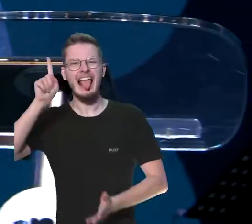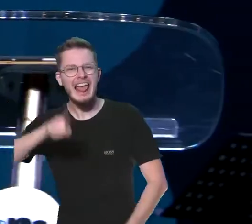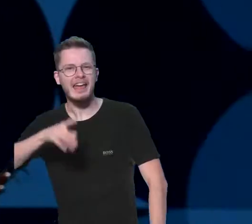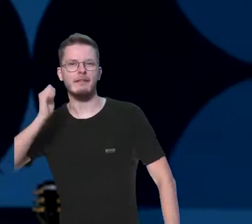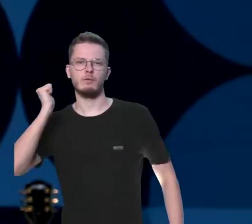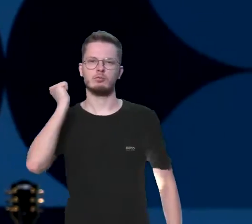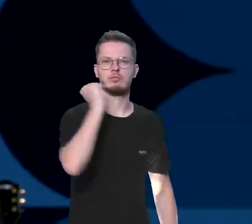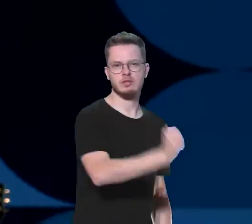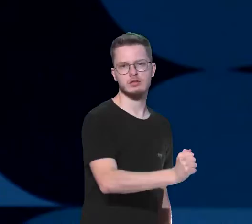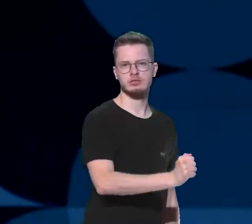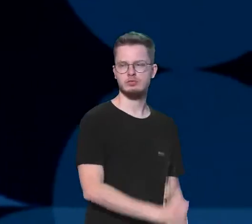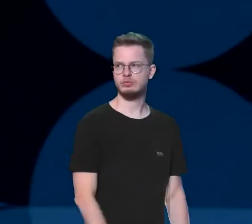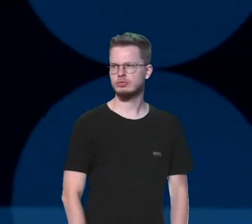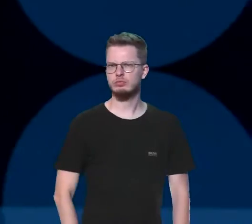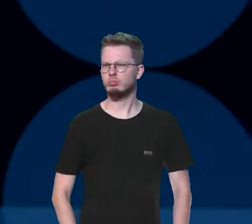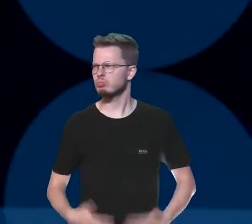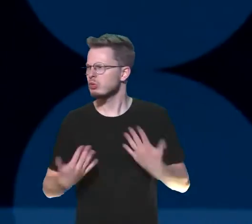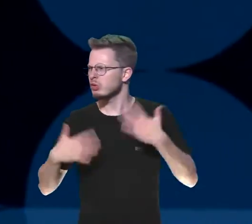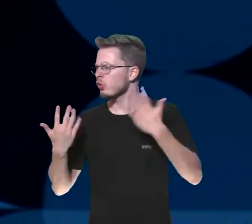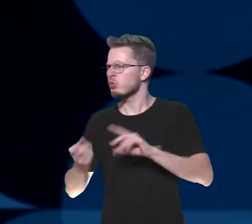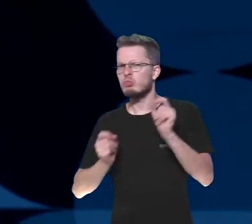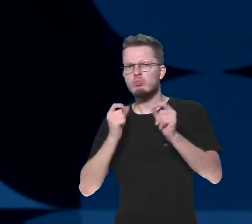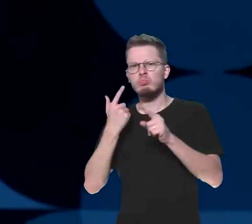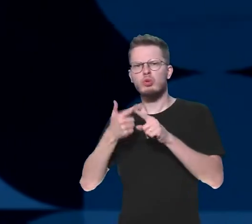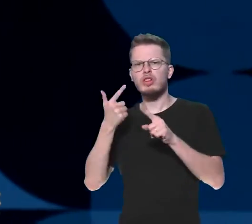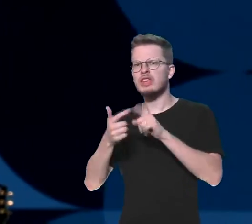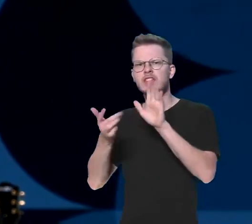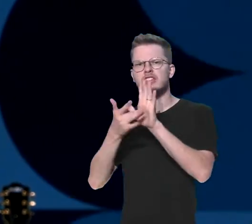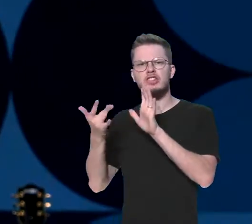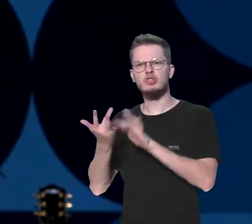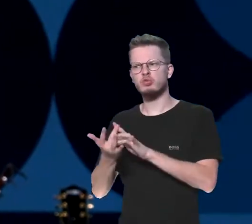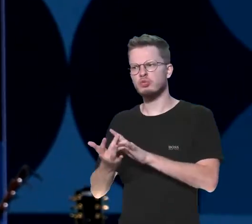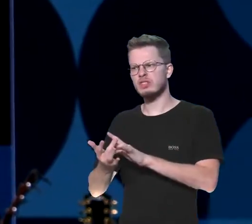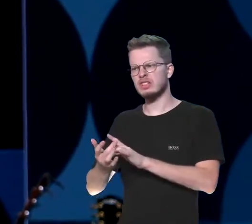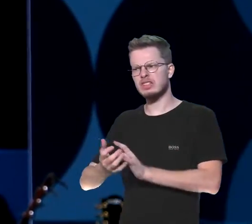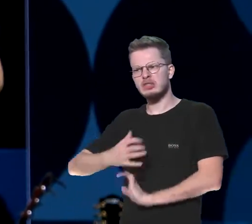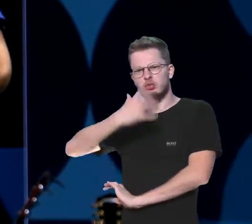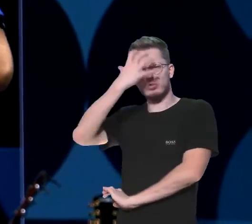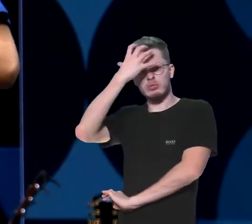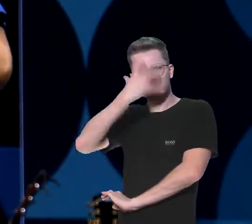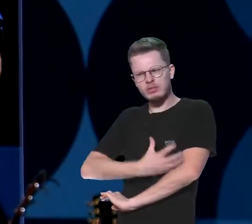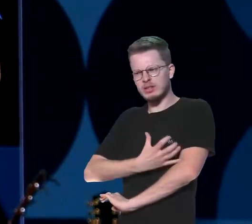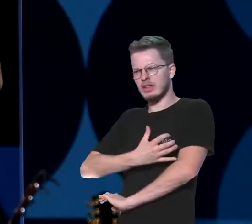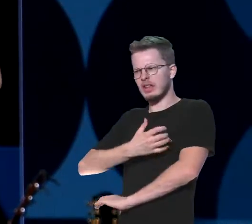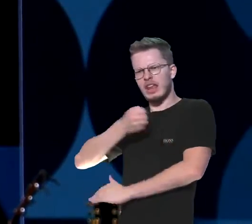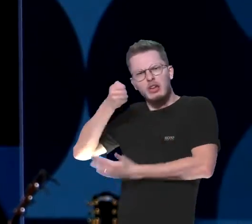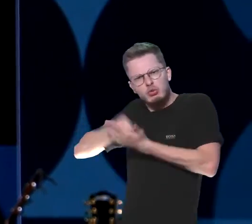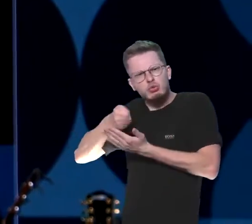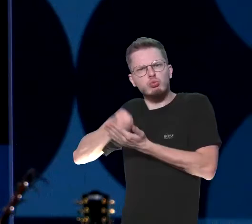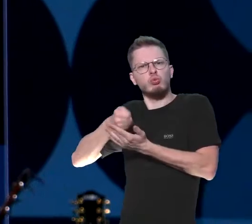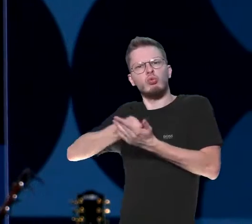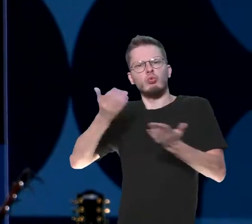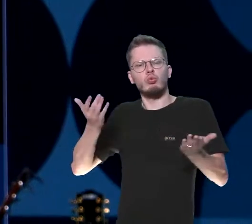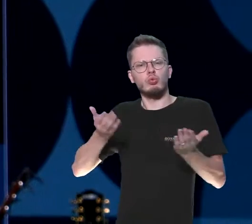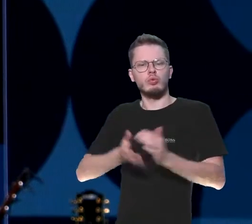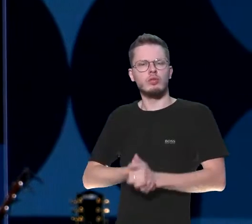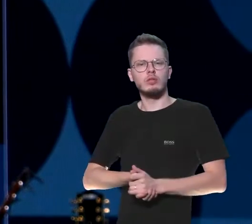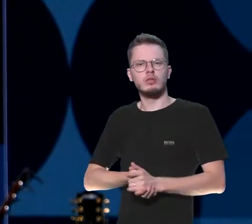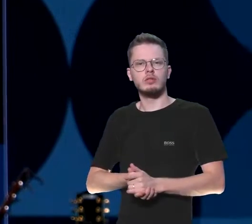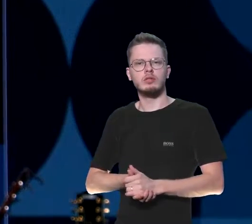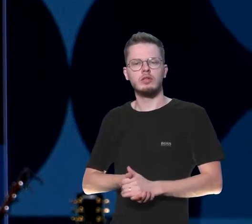que Jesus estava sendo tão duro? Será que não tem uma diferença de peso aqui? O que Jesus estava falando? 1